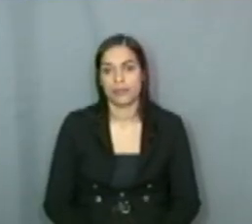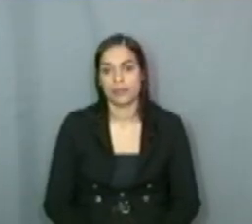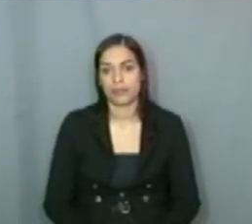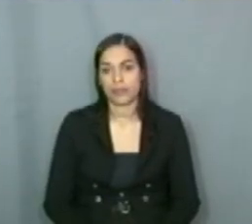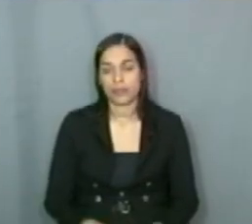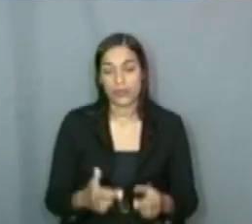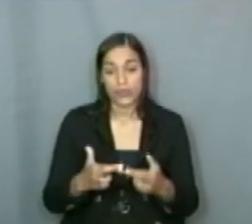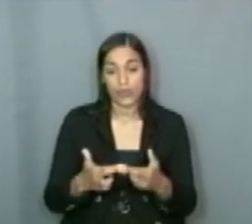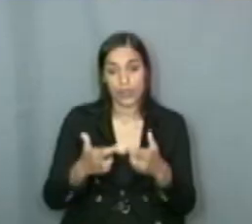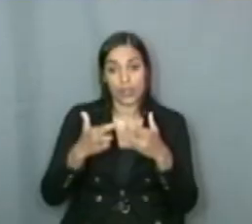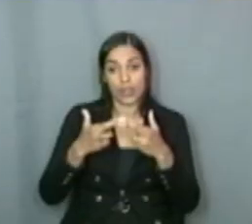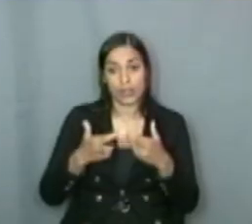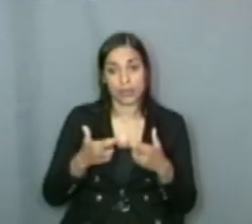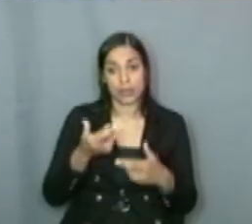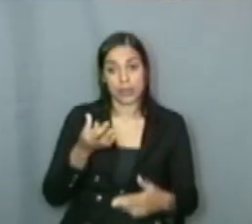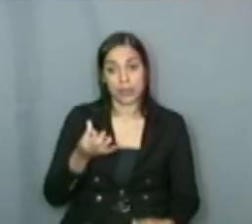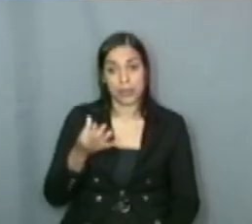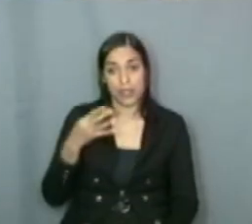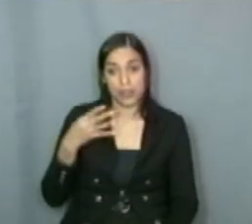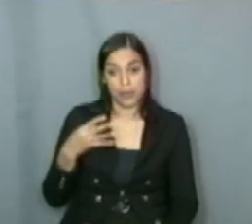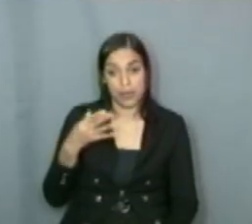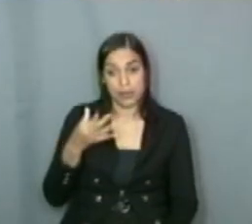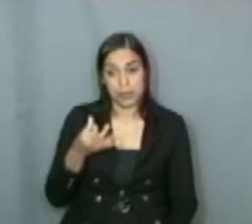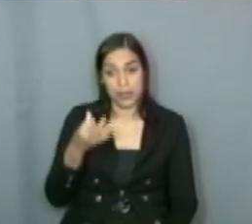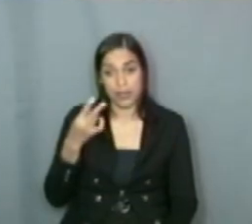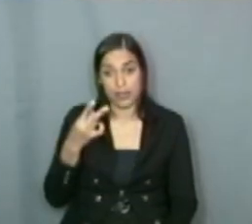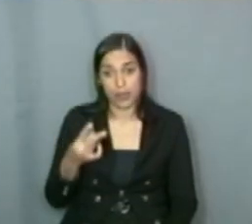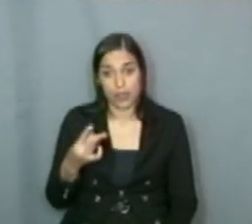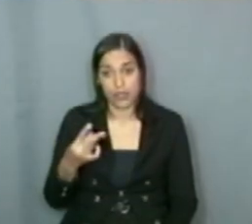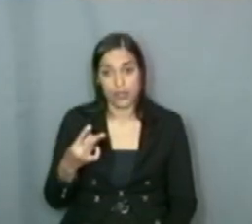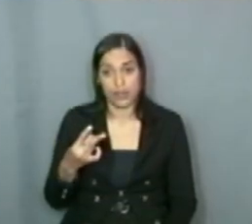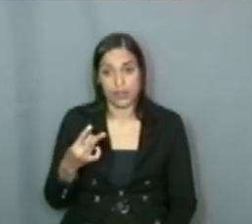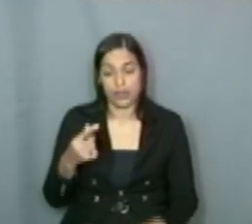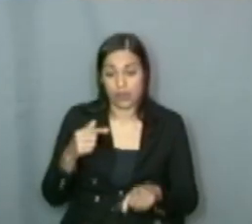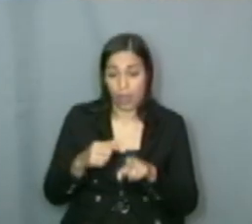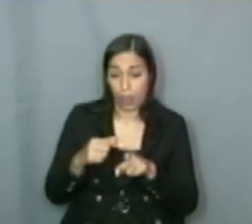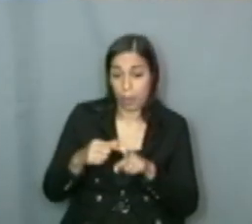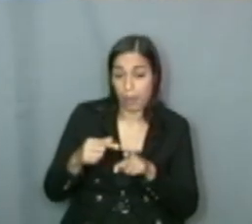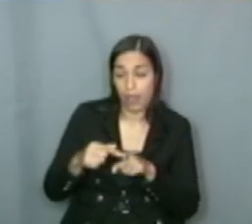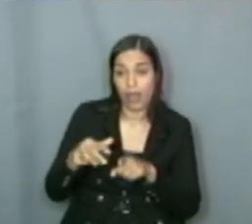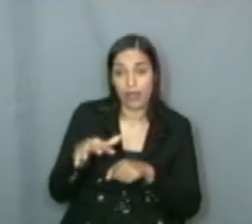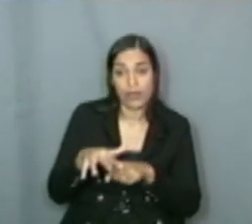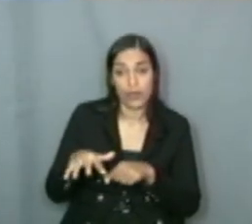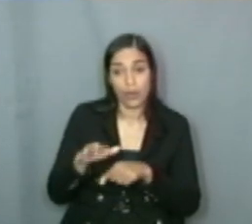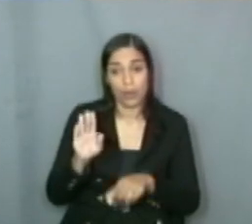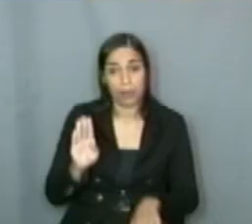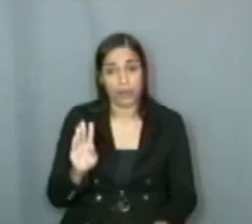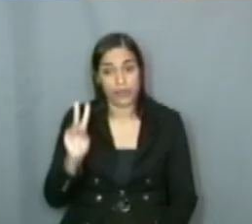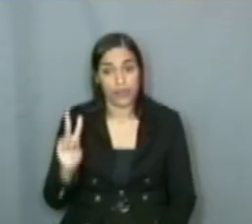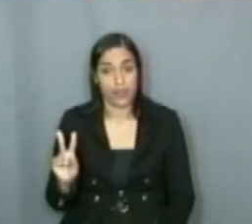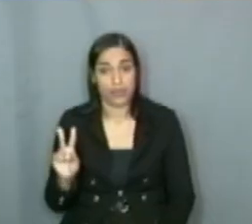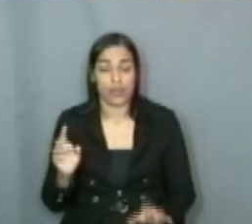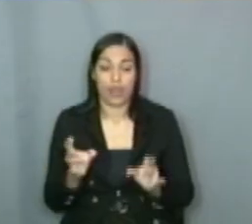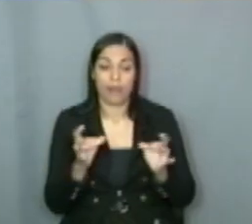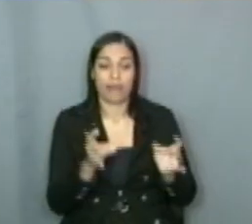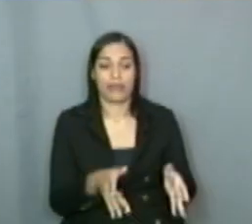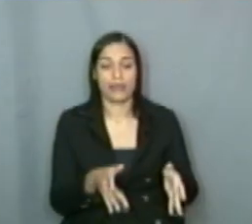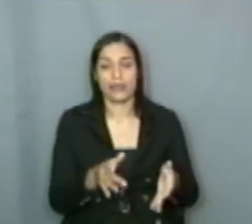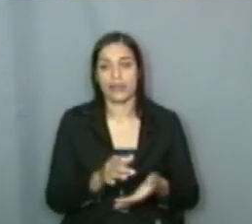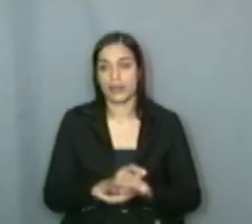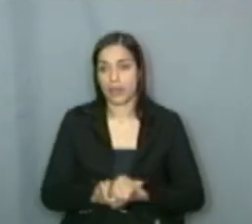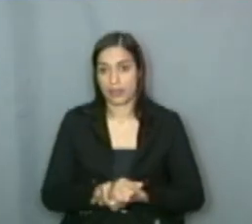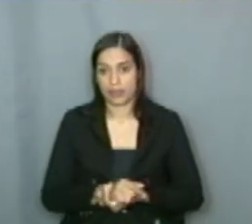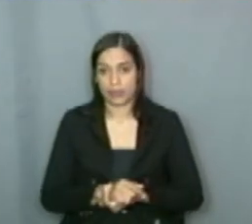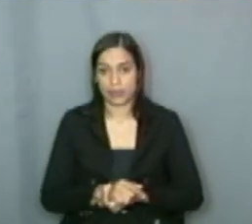para o requerimento 6462. É o bairro de Boa Viagem abandonado, tá? Em